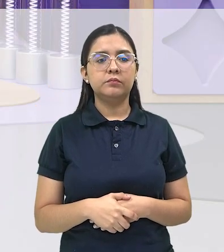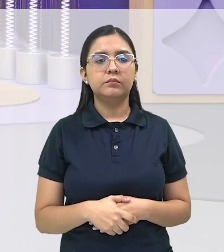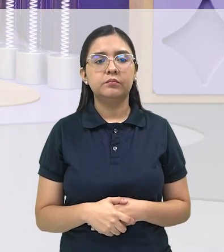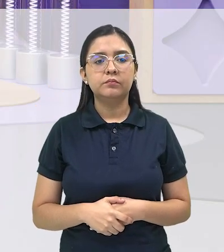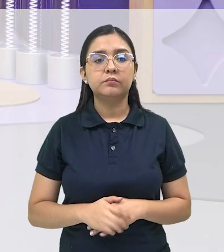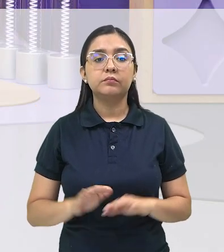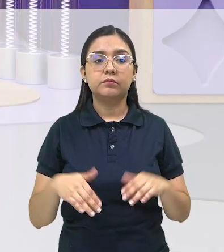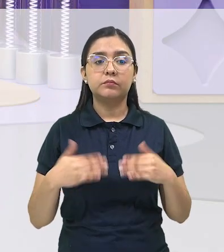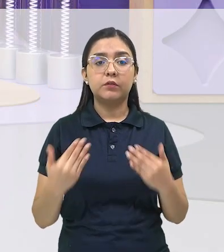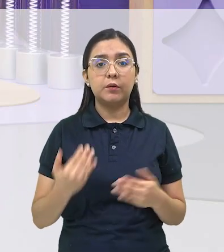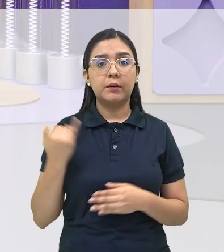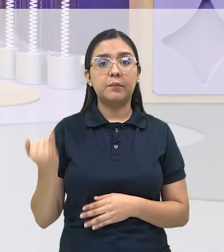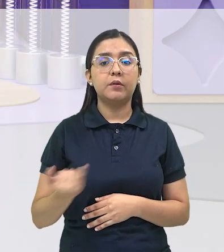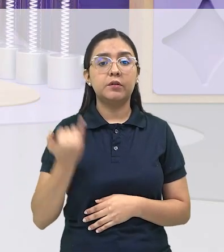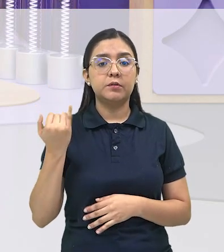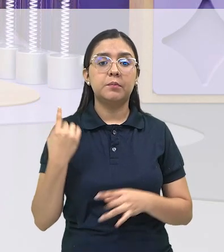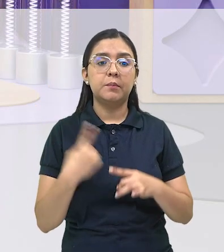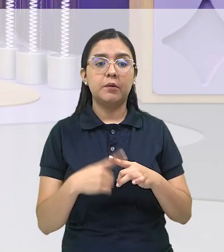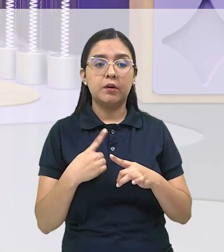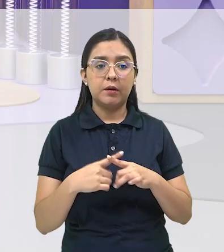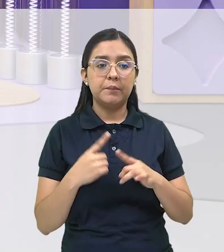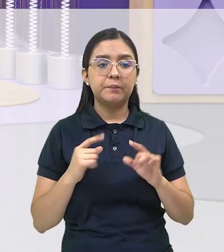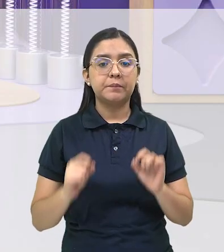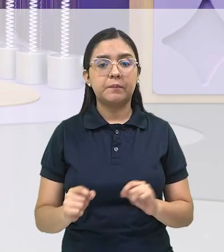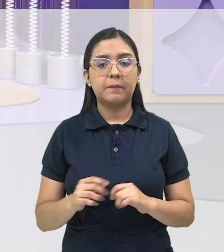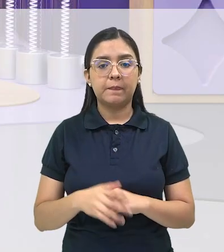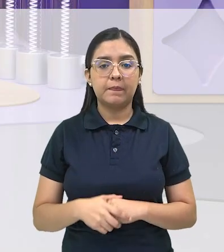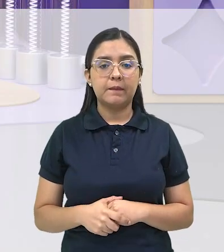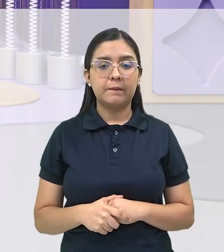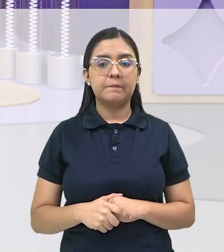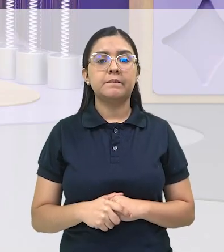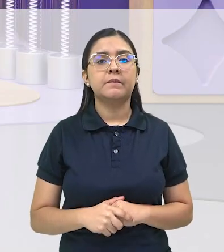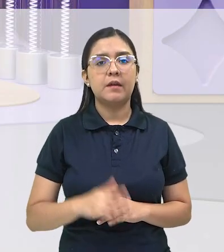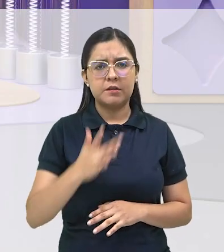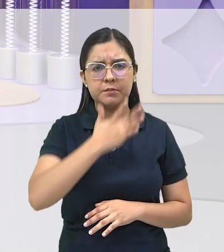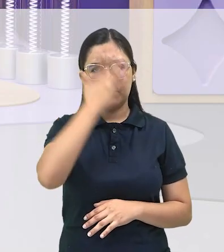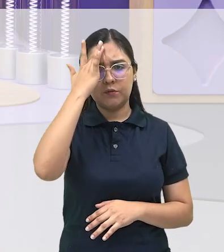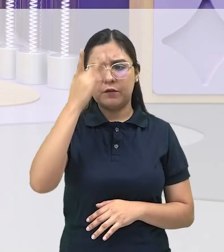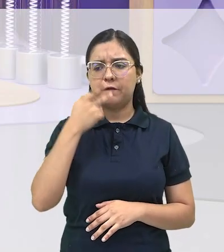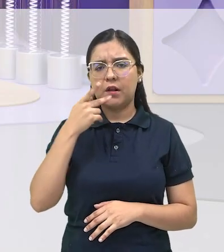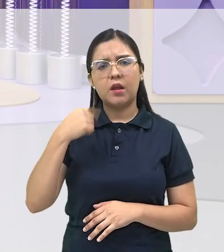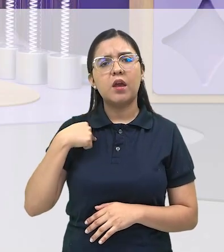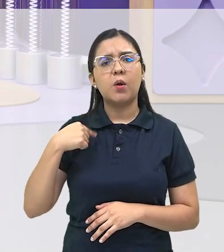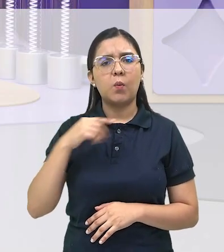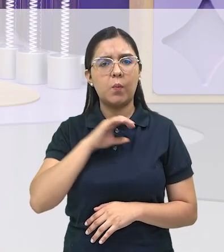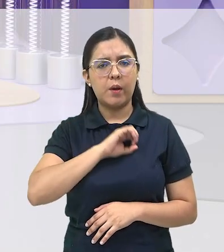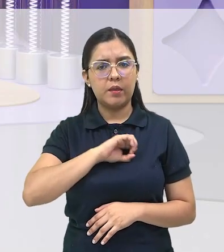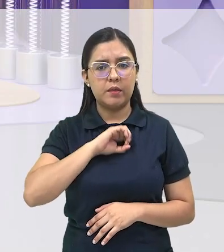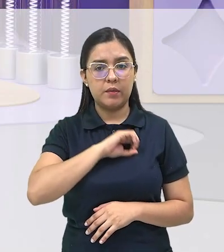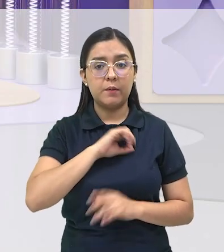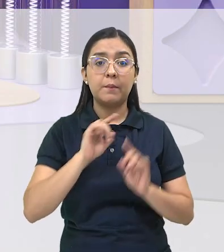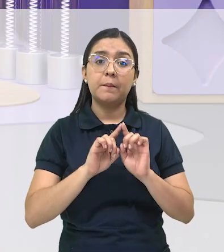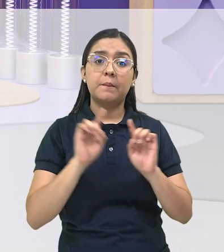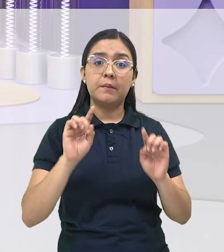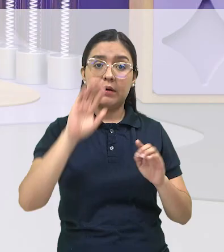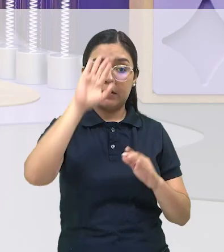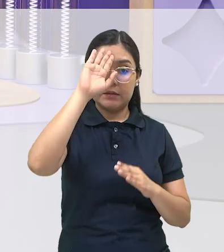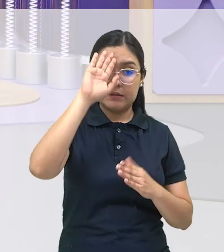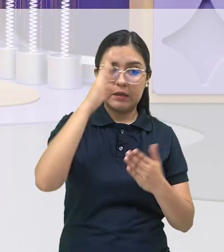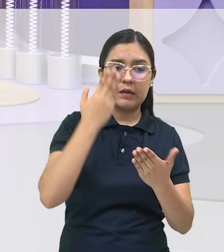Isso é importante, né? Porque muita gente se declara ateu, se diz ateu, mas acredita